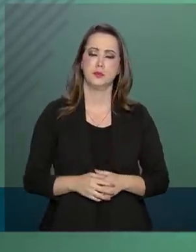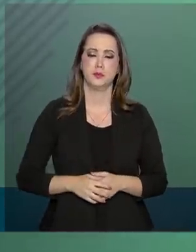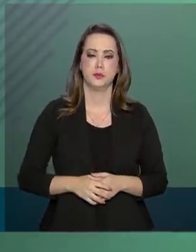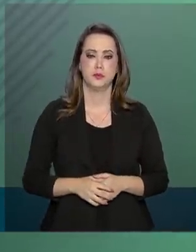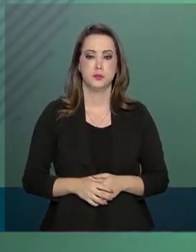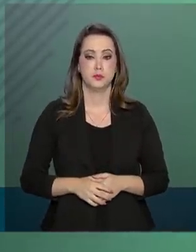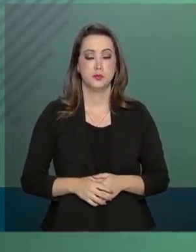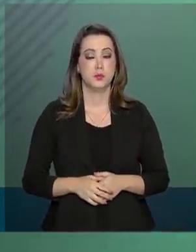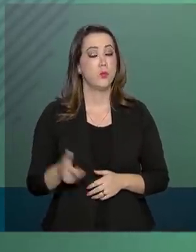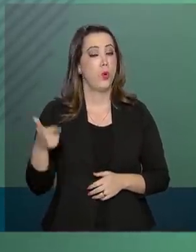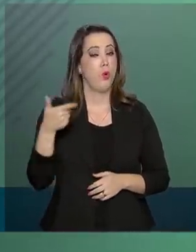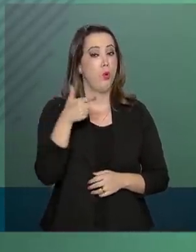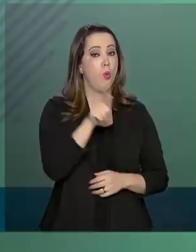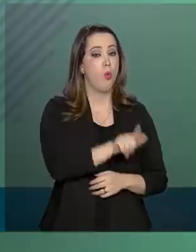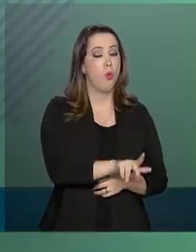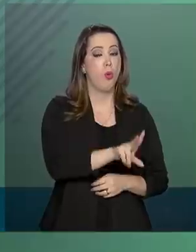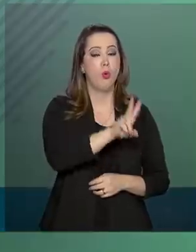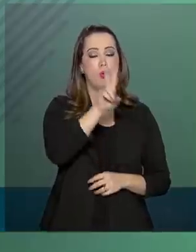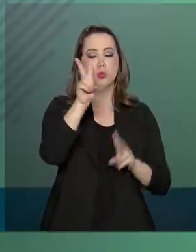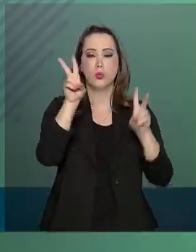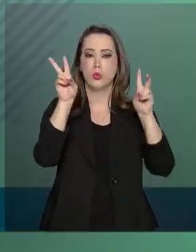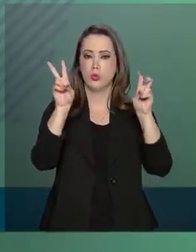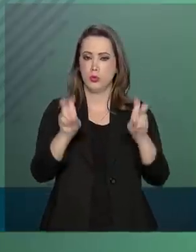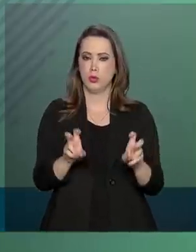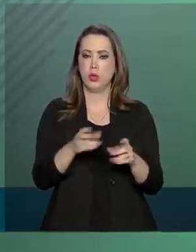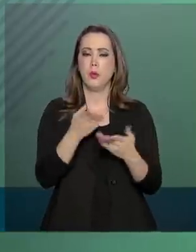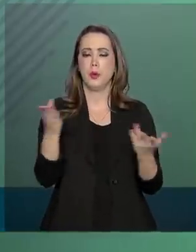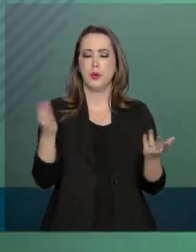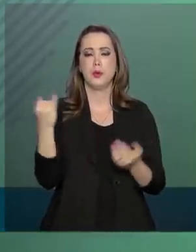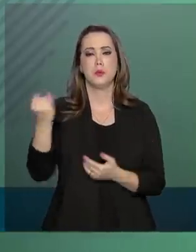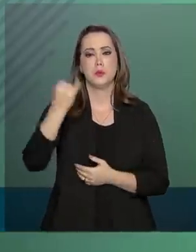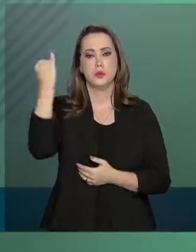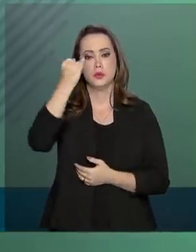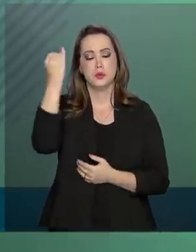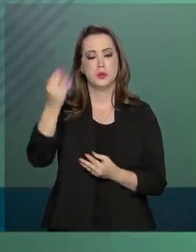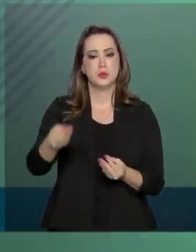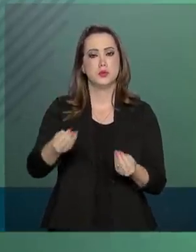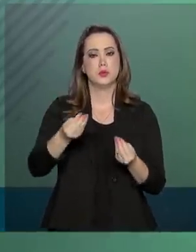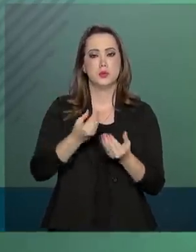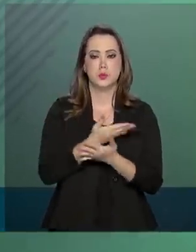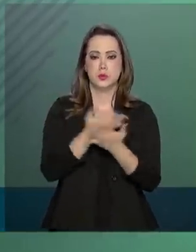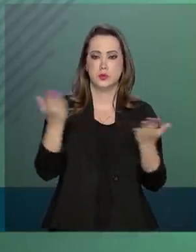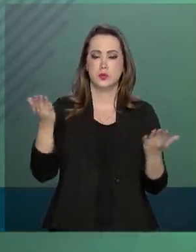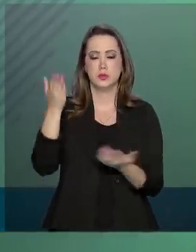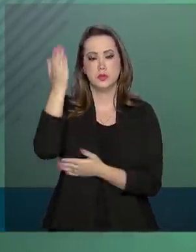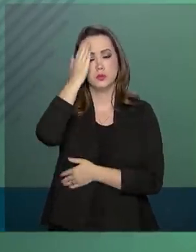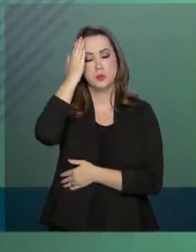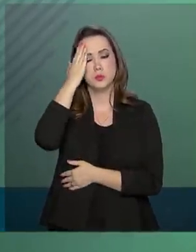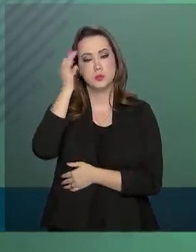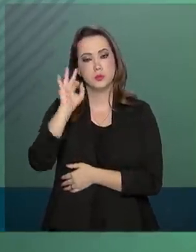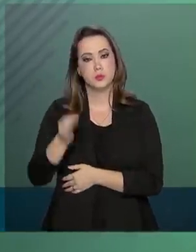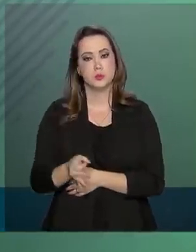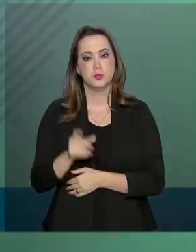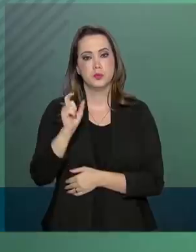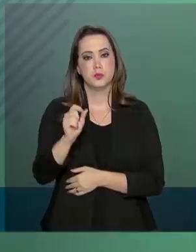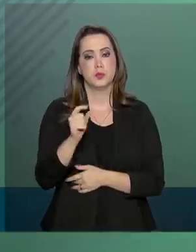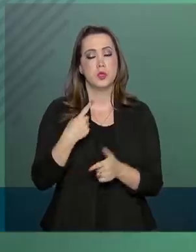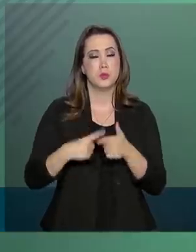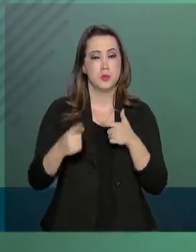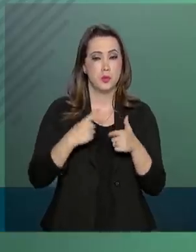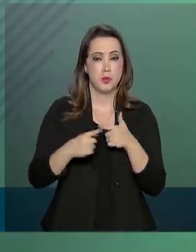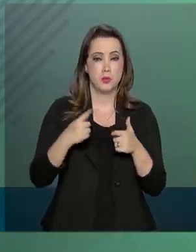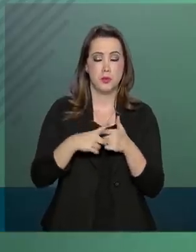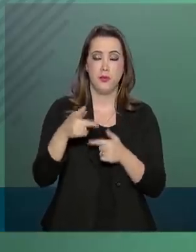tema que nos parece importante trazer apreciação de vocês essa questão